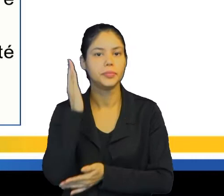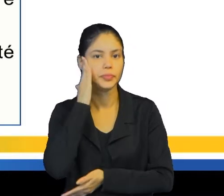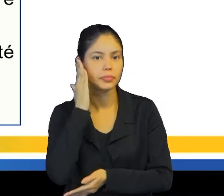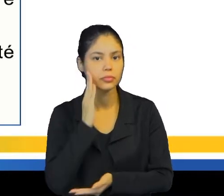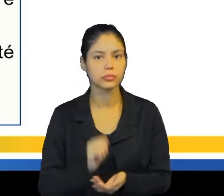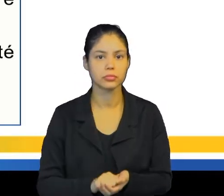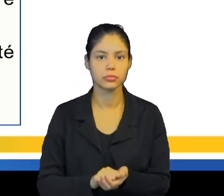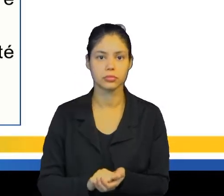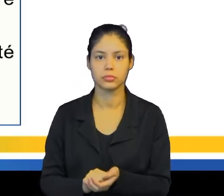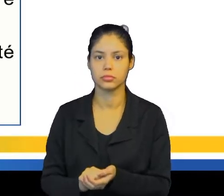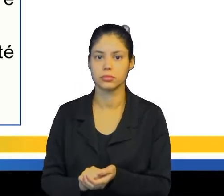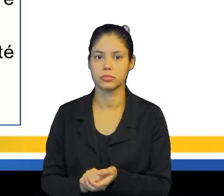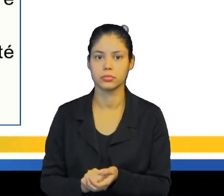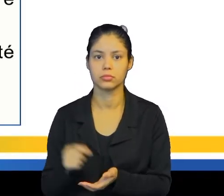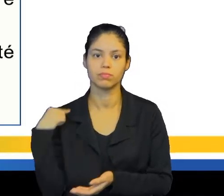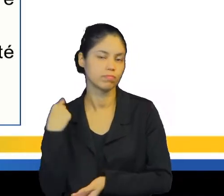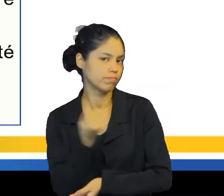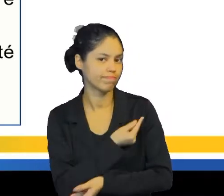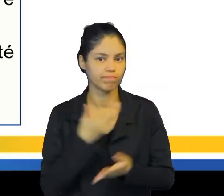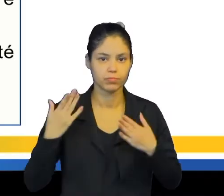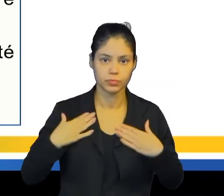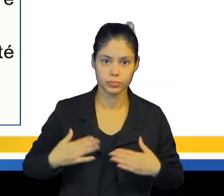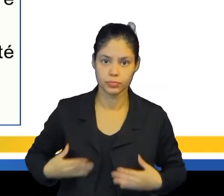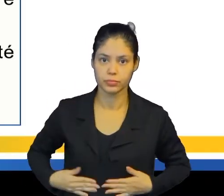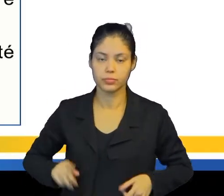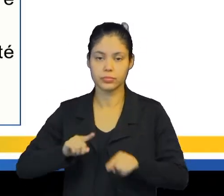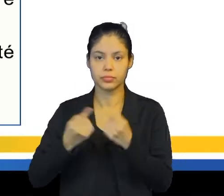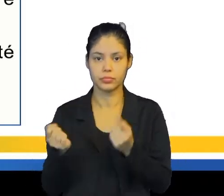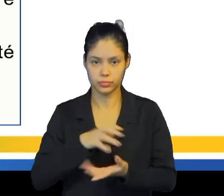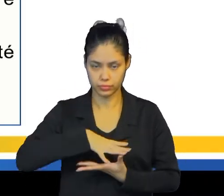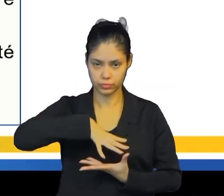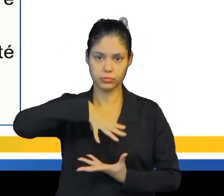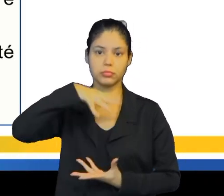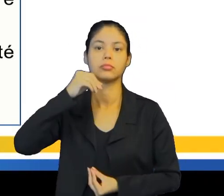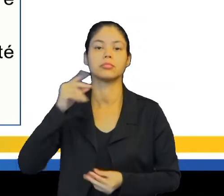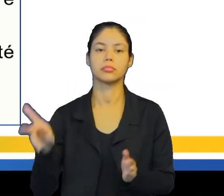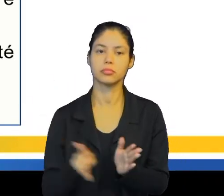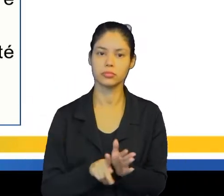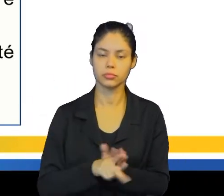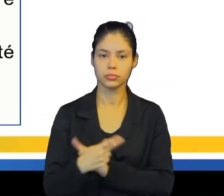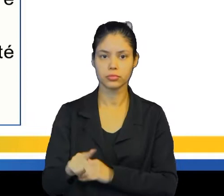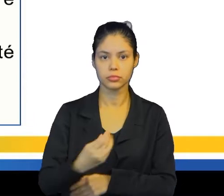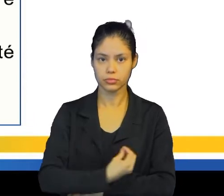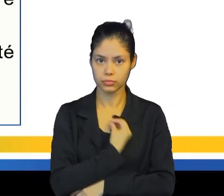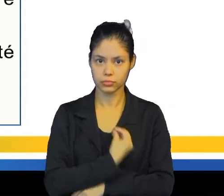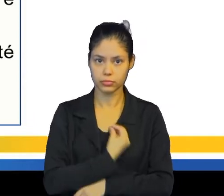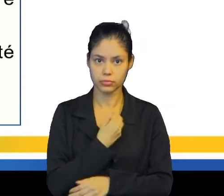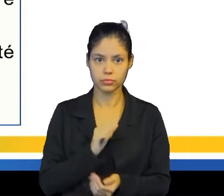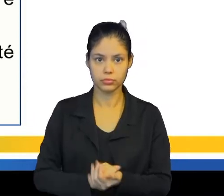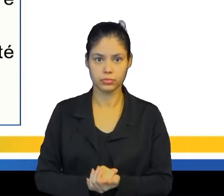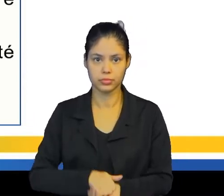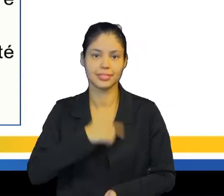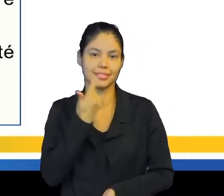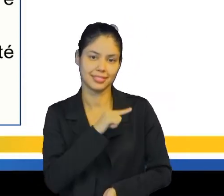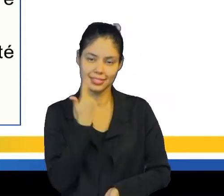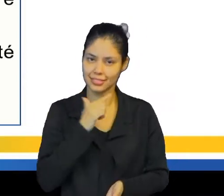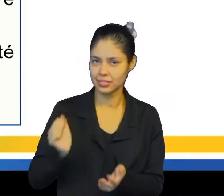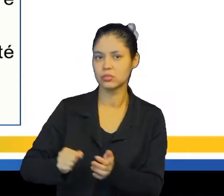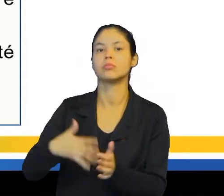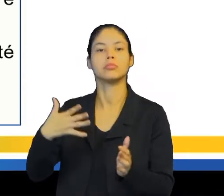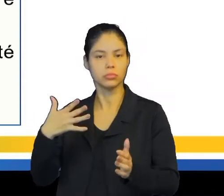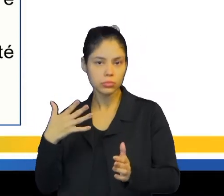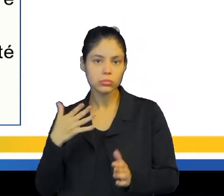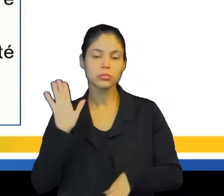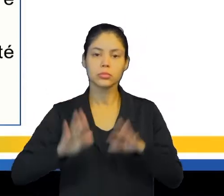entender que não somos esse corpo, mas a alma que ele contém. A vida ri de você muitas e muitas